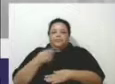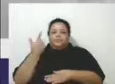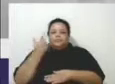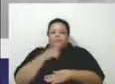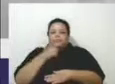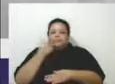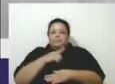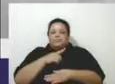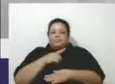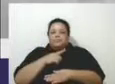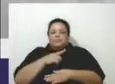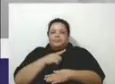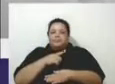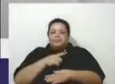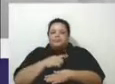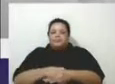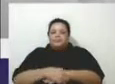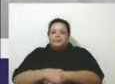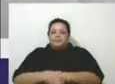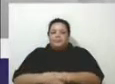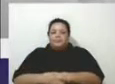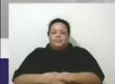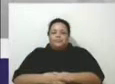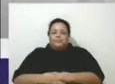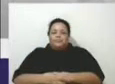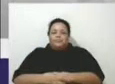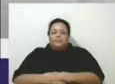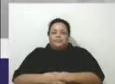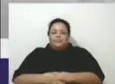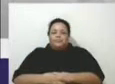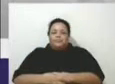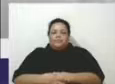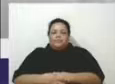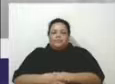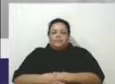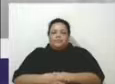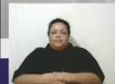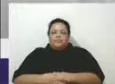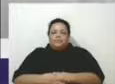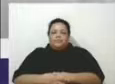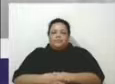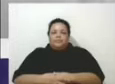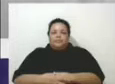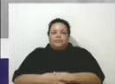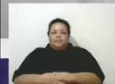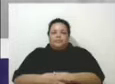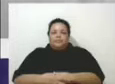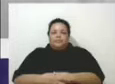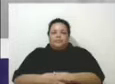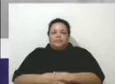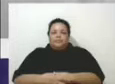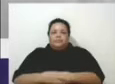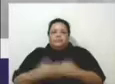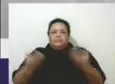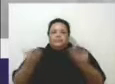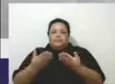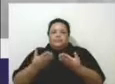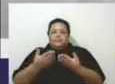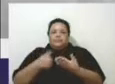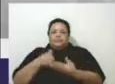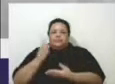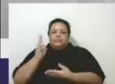né Eh hoje eu sempre falo que eu